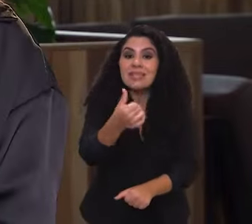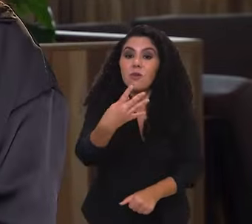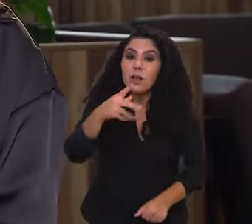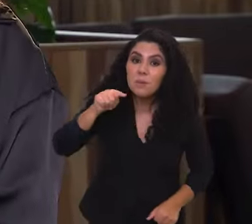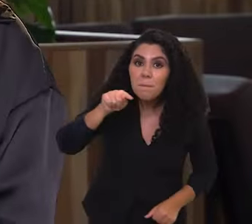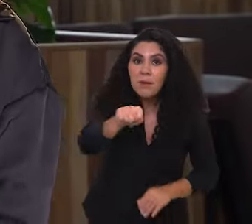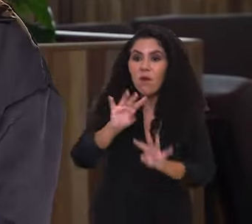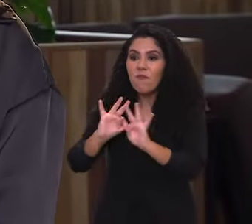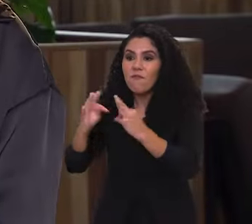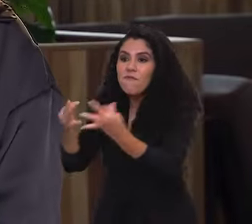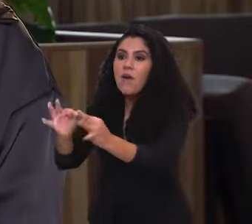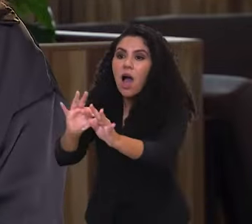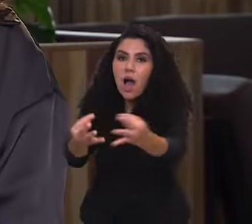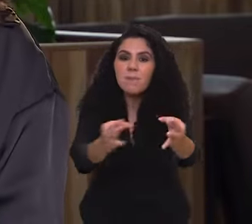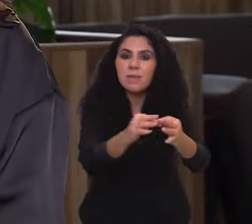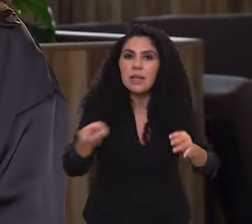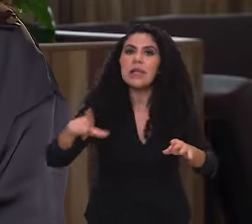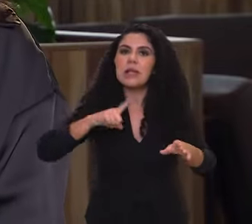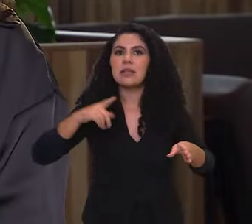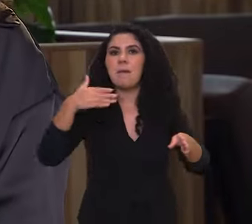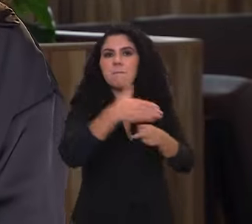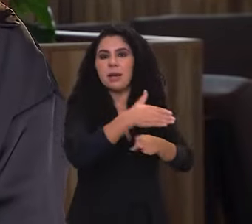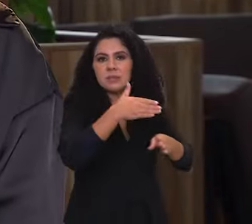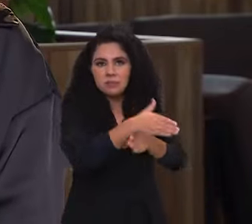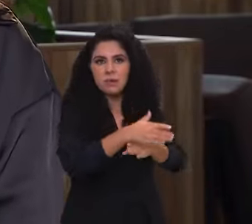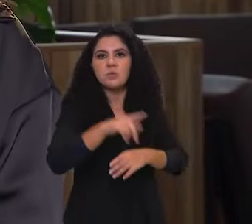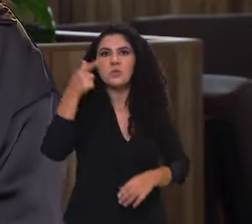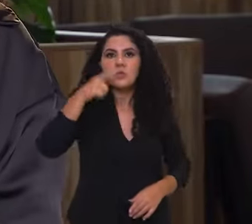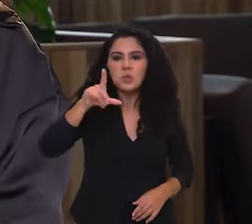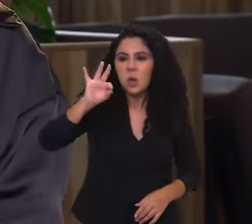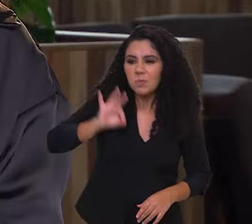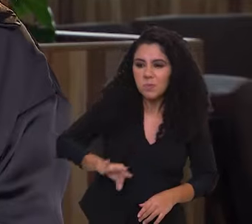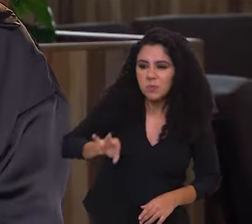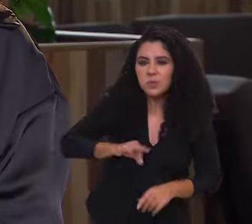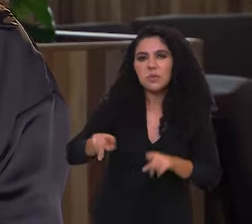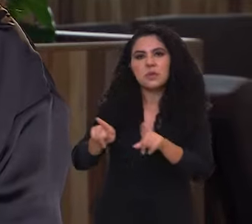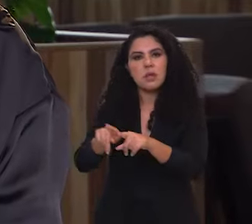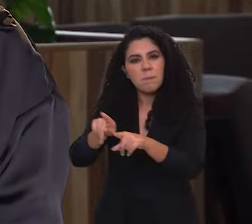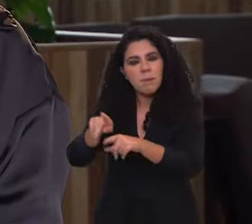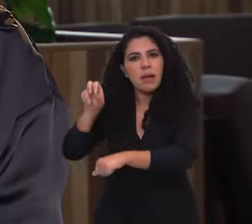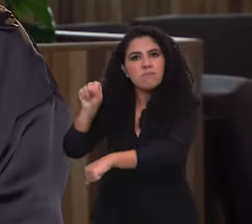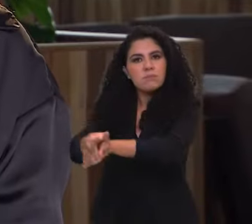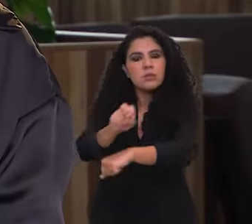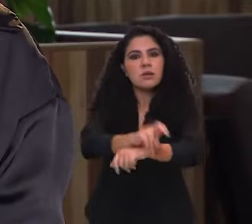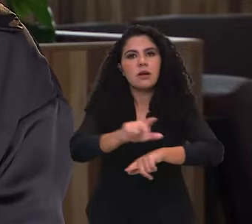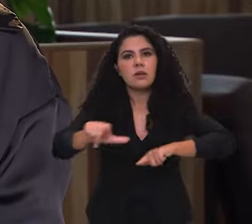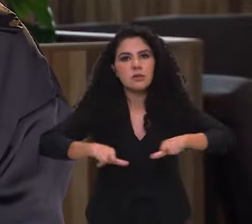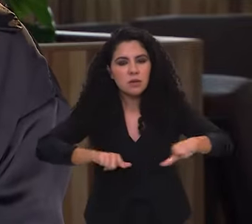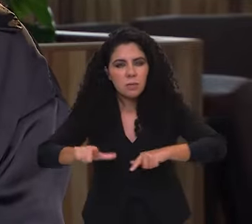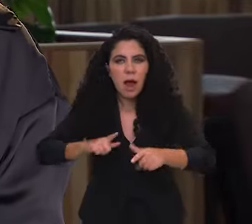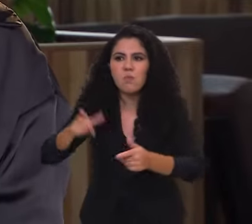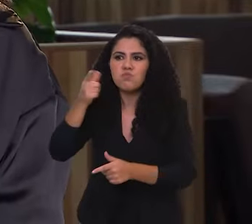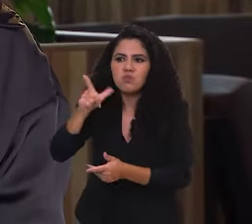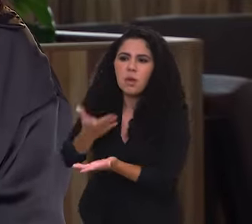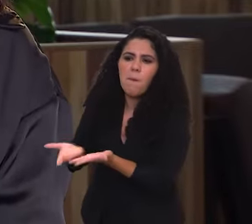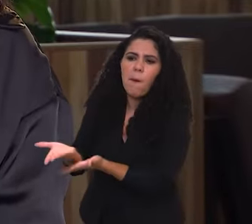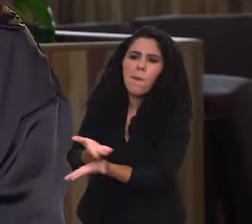famílias envolvidas com geração de emprego e renda. As rotas elas fomentam associativismo e